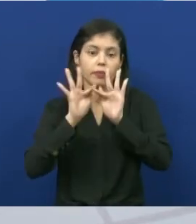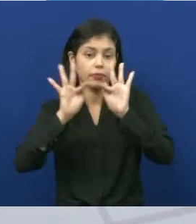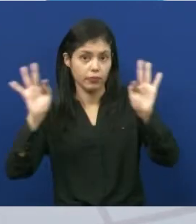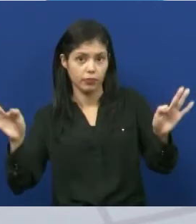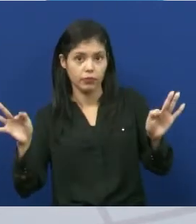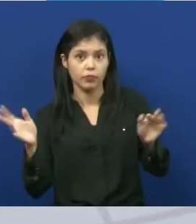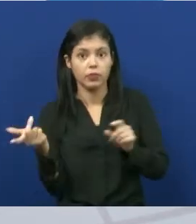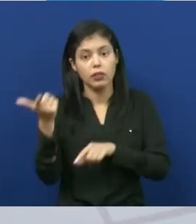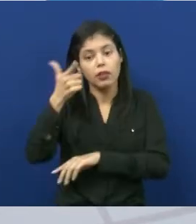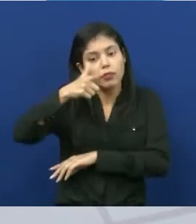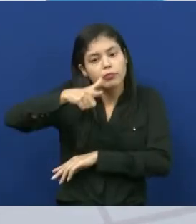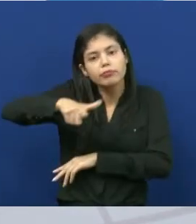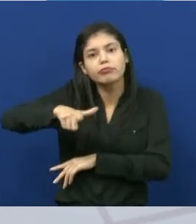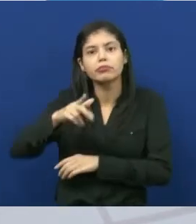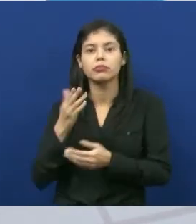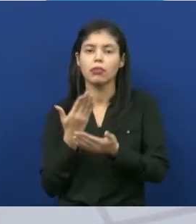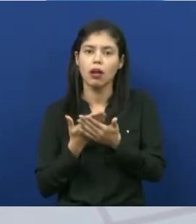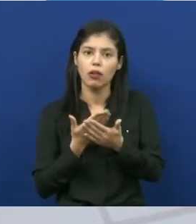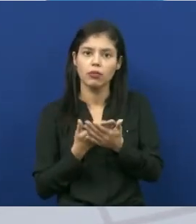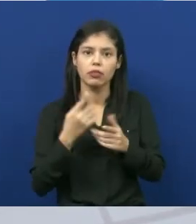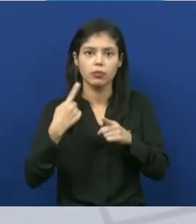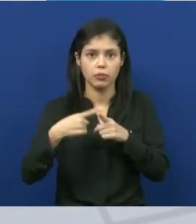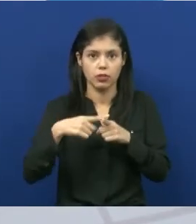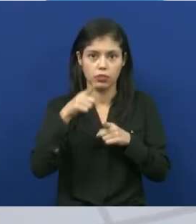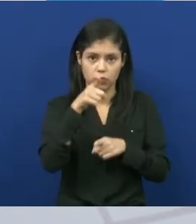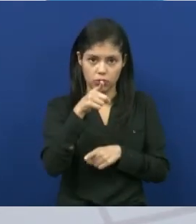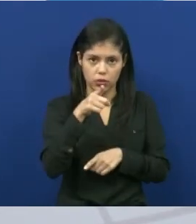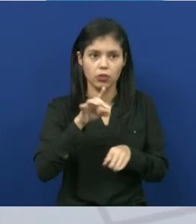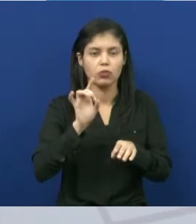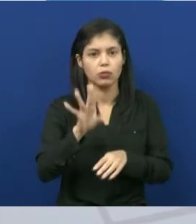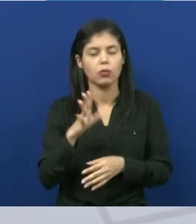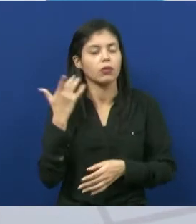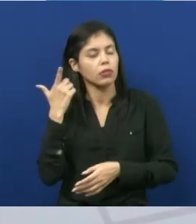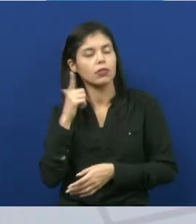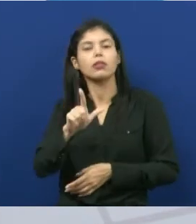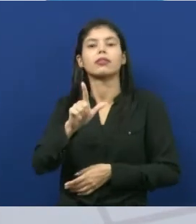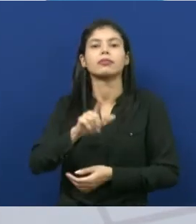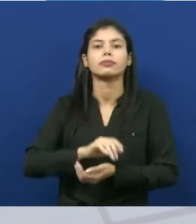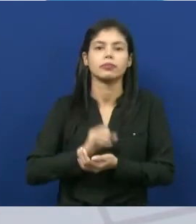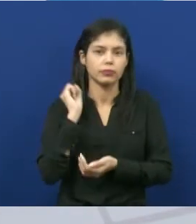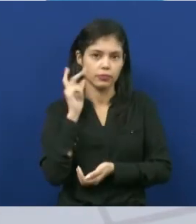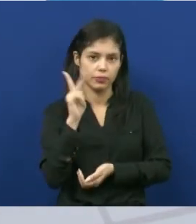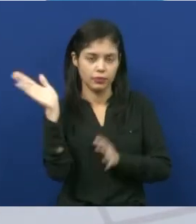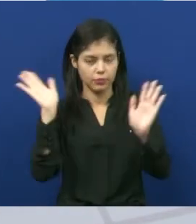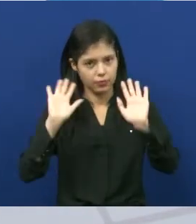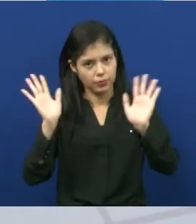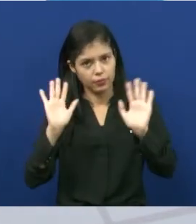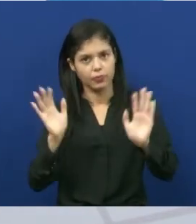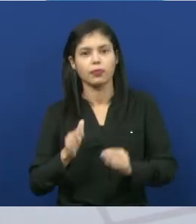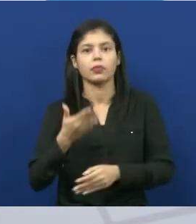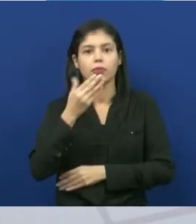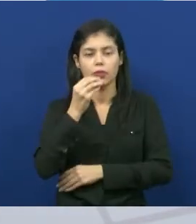frase, revise a aula, porque você só tem a ganhar, ok?